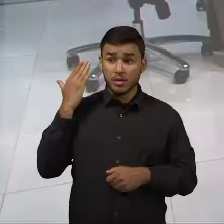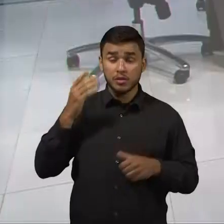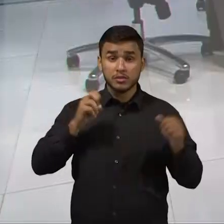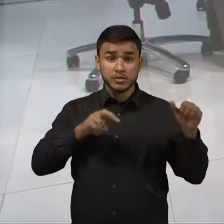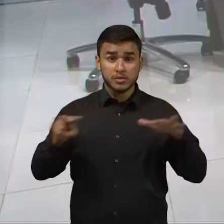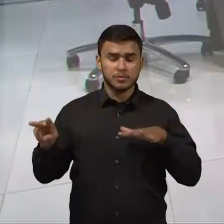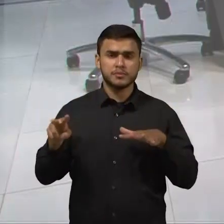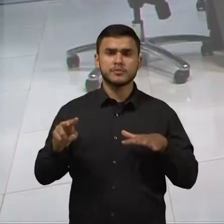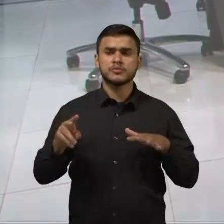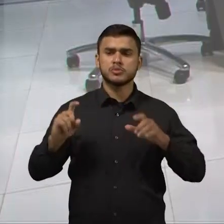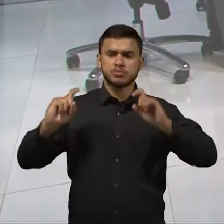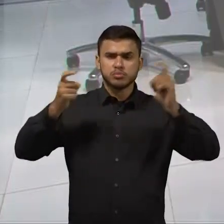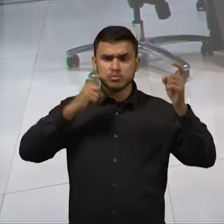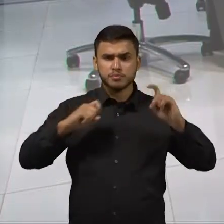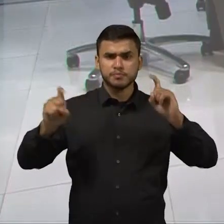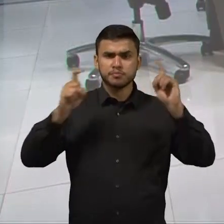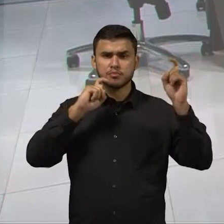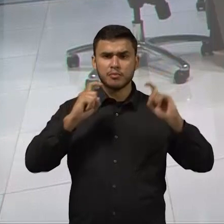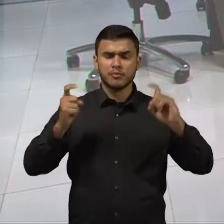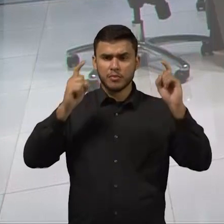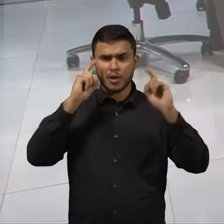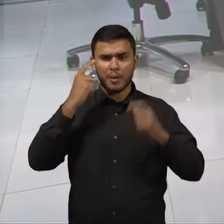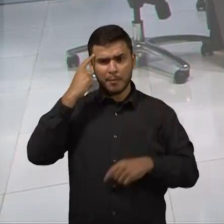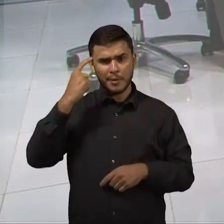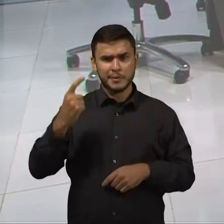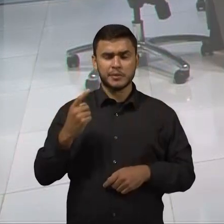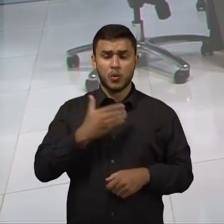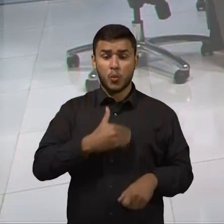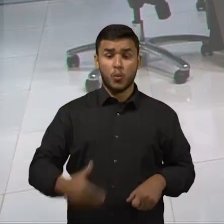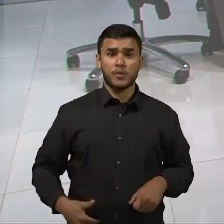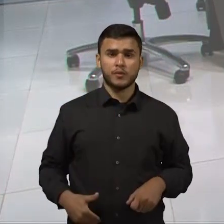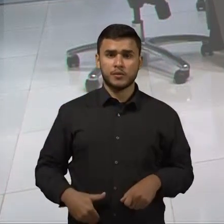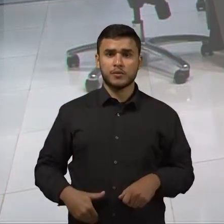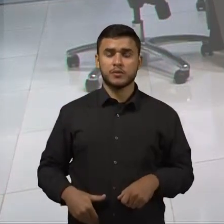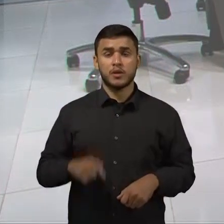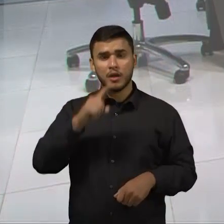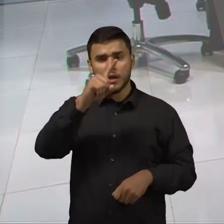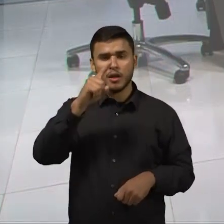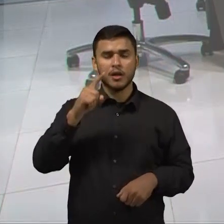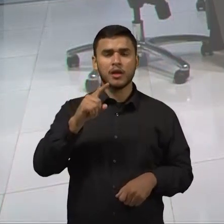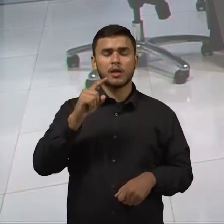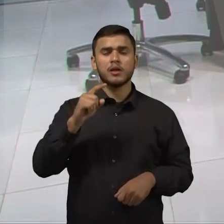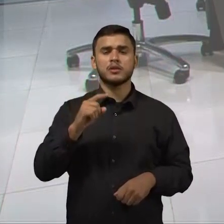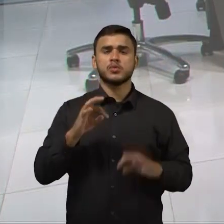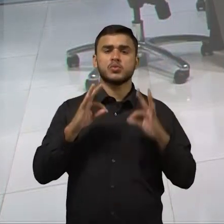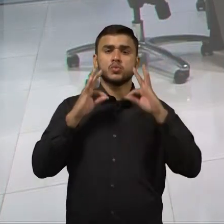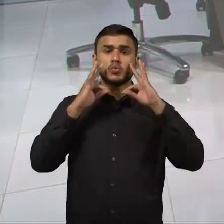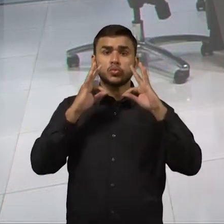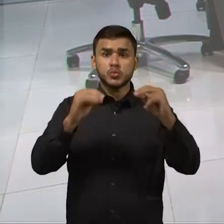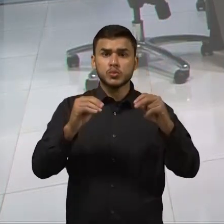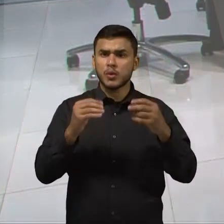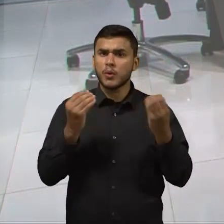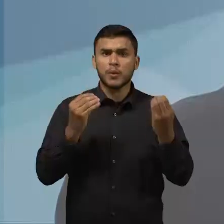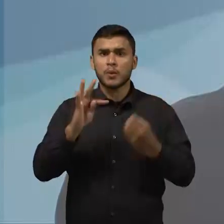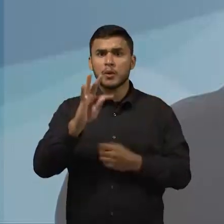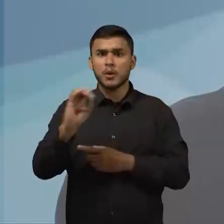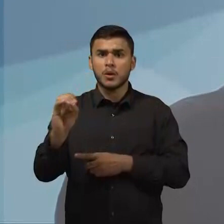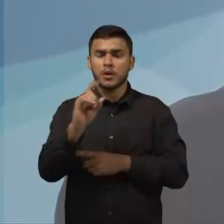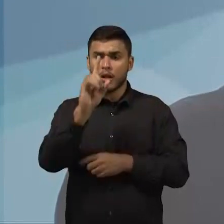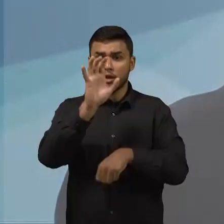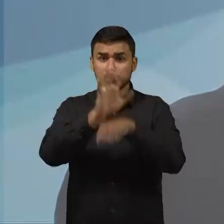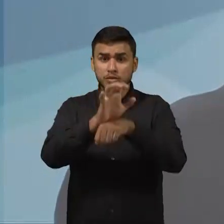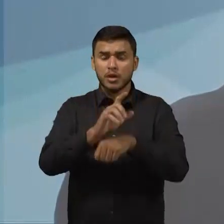passou, cassou o mandato do governador lá do Tocantins, da sua vice, por abuso de poder